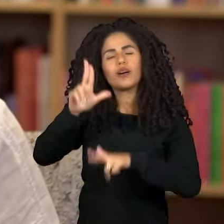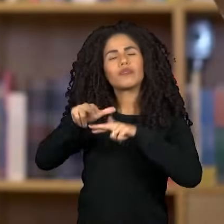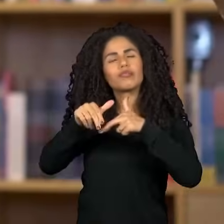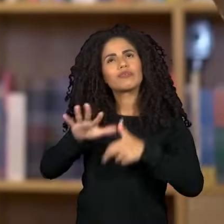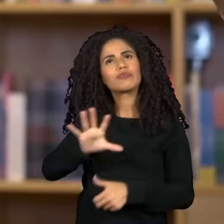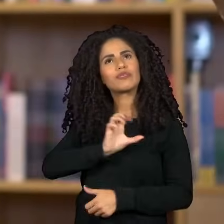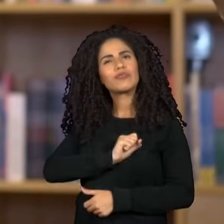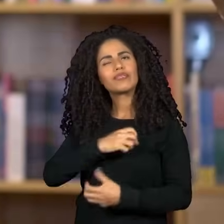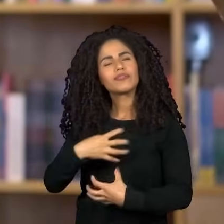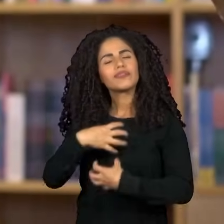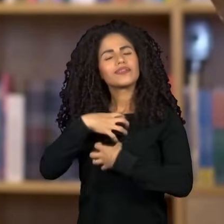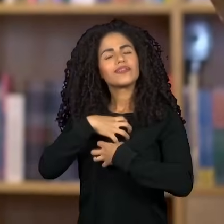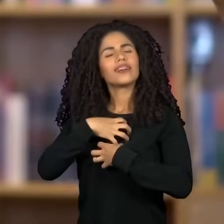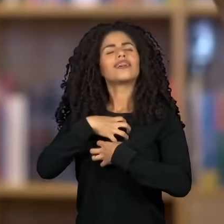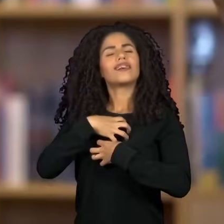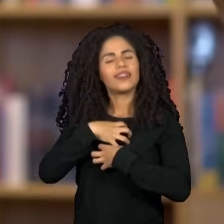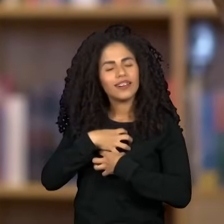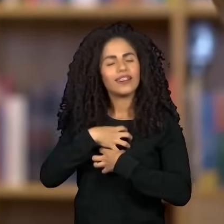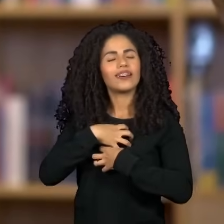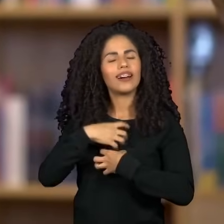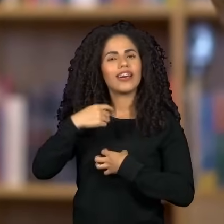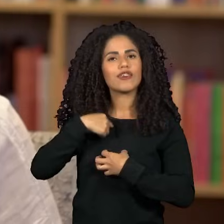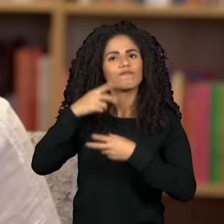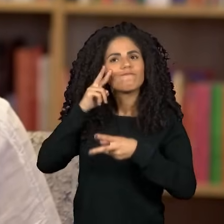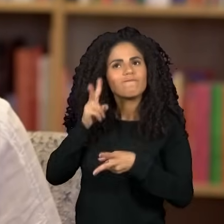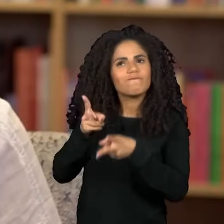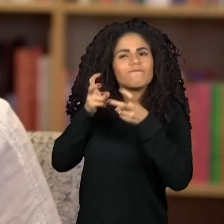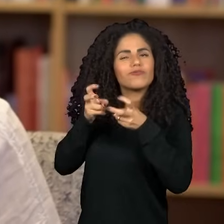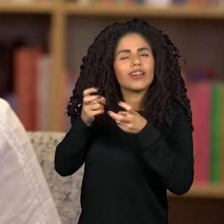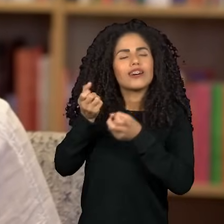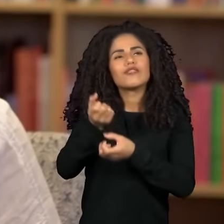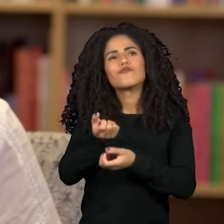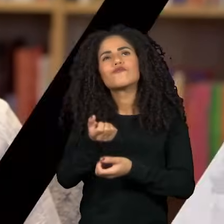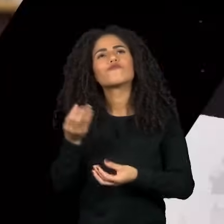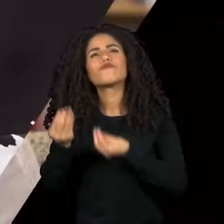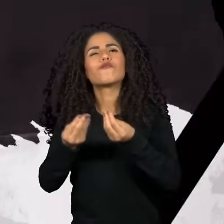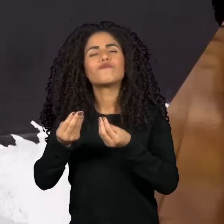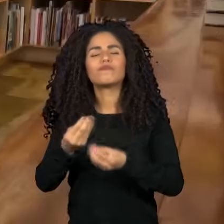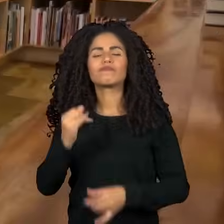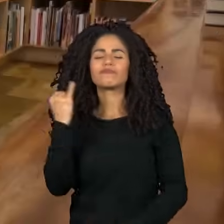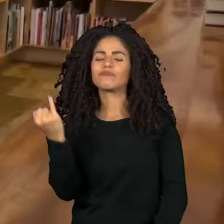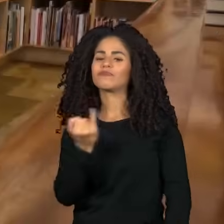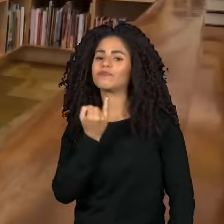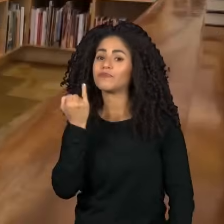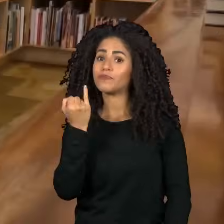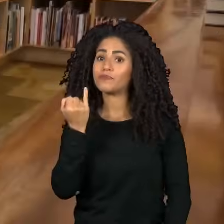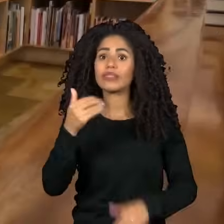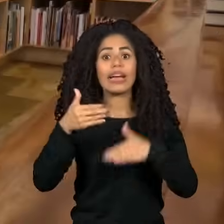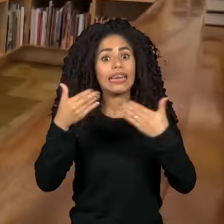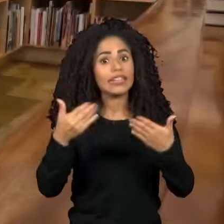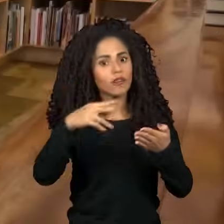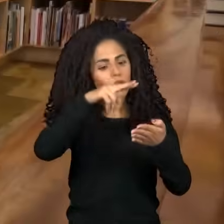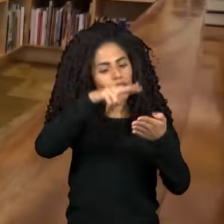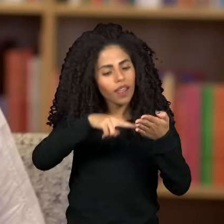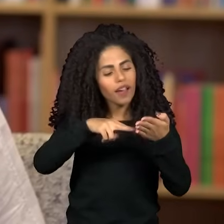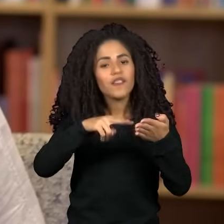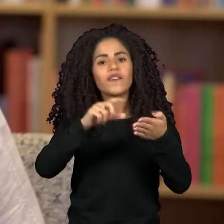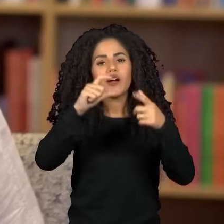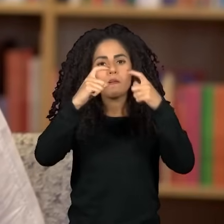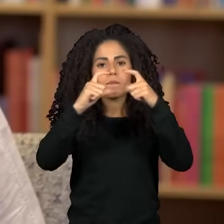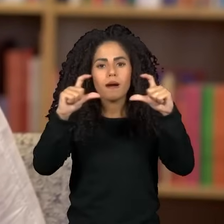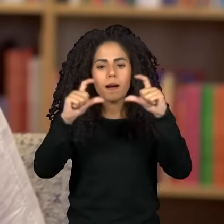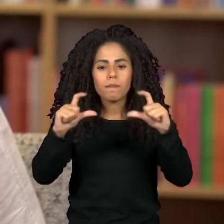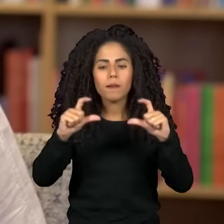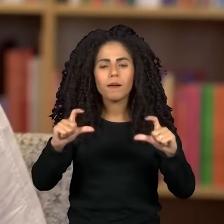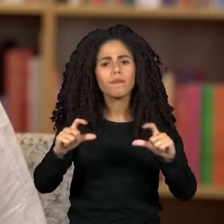sentia. Foi a sua falta que me fez perceber o quanto ele é importante. Então, ela começa por aí, né? Eu acho que